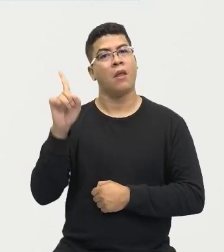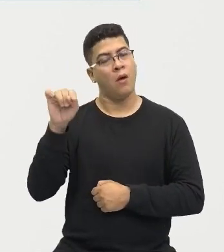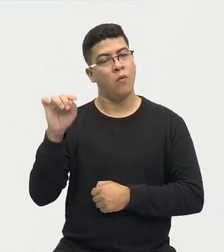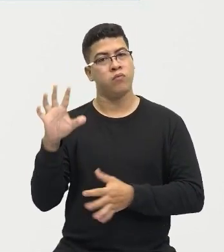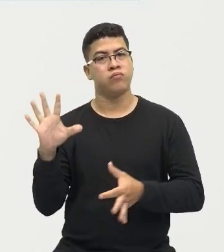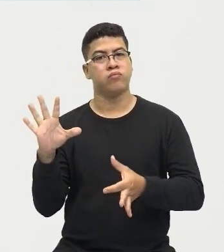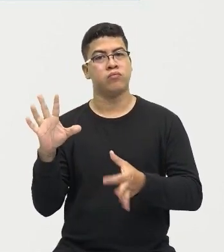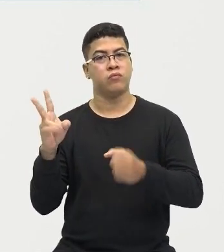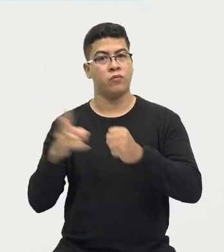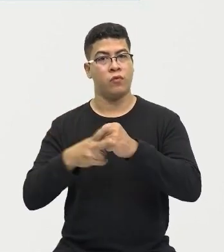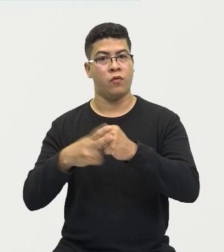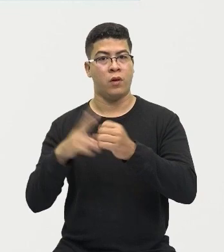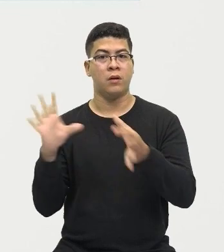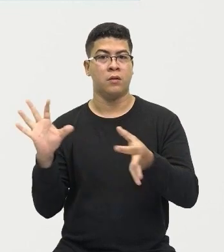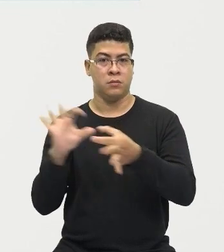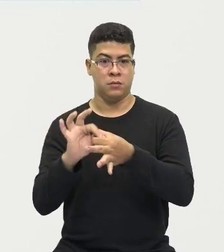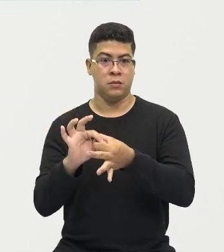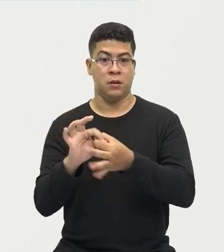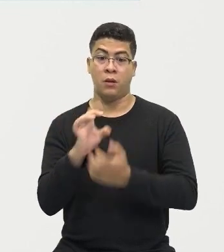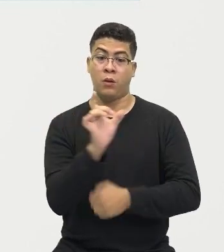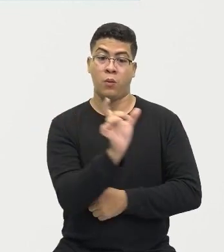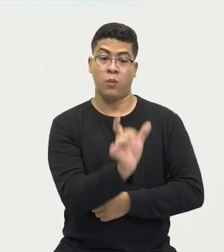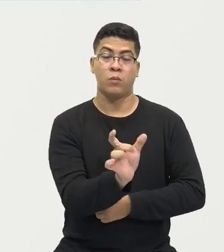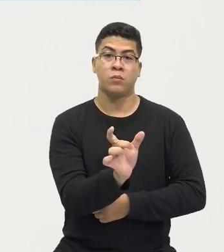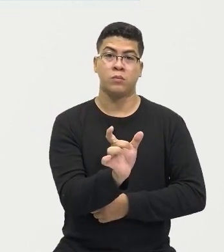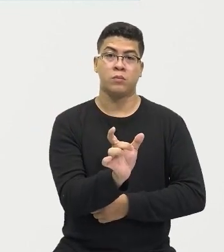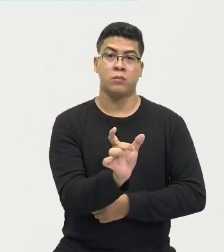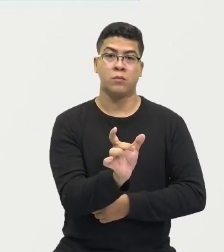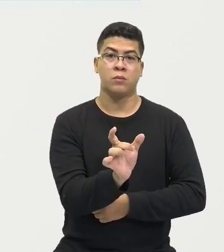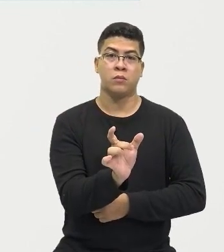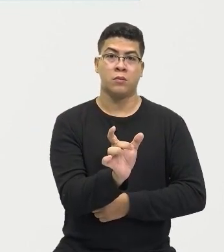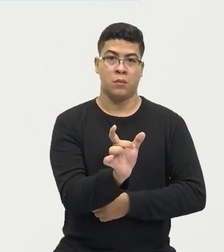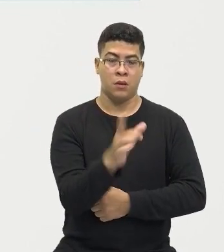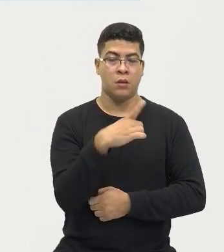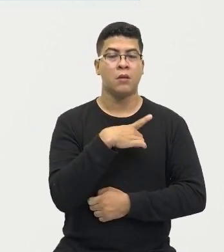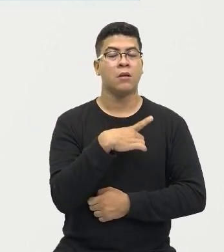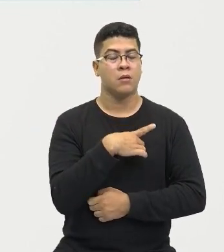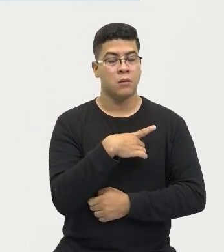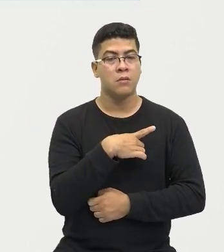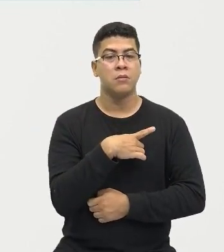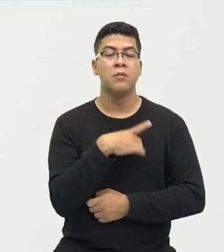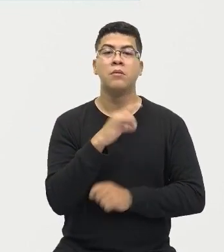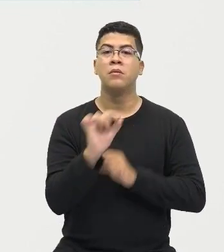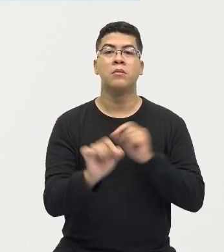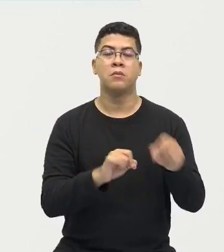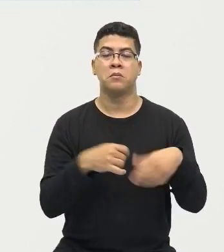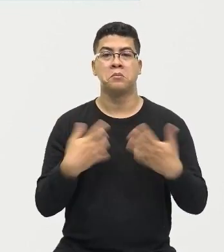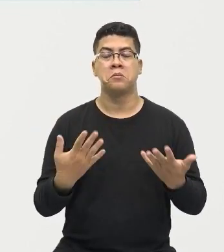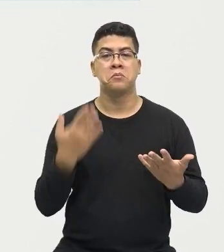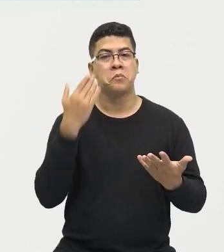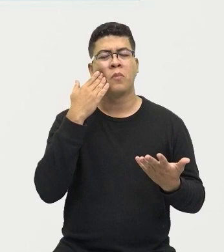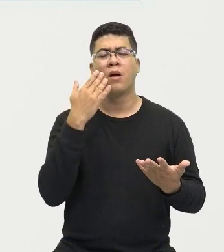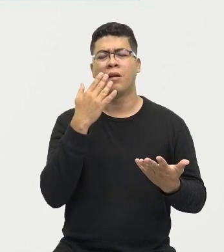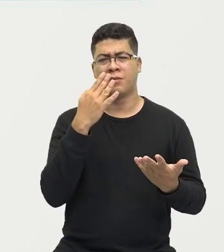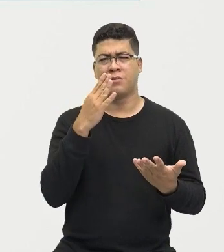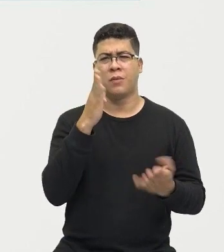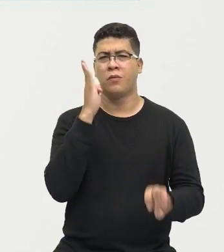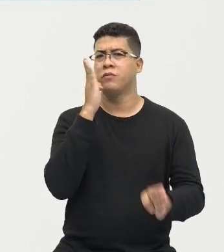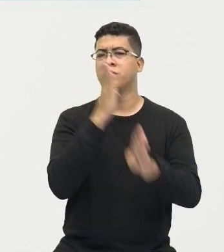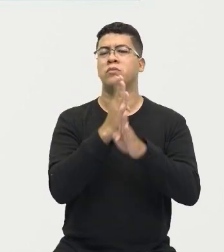e temos o predicativo do sujeito. Vamos ver aqui o sujeito. Você lembra que para você descobrir